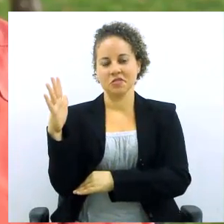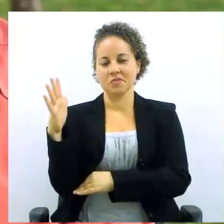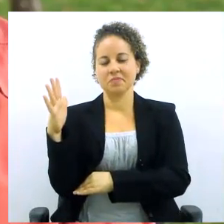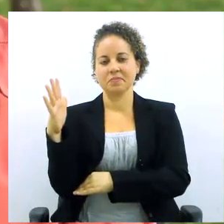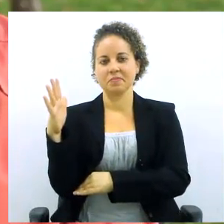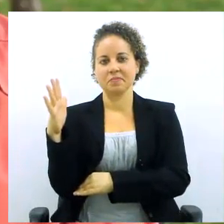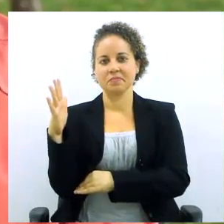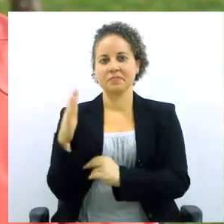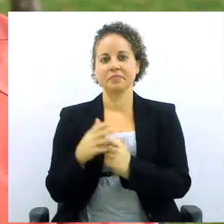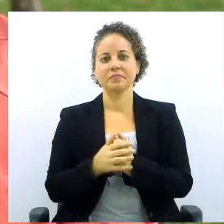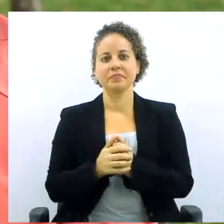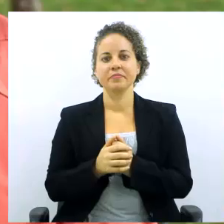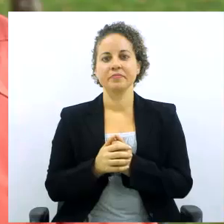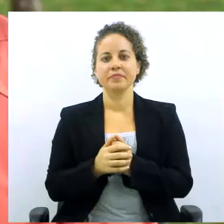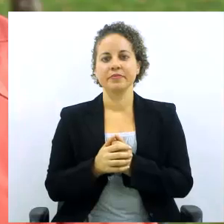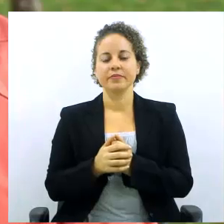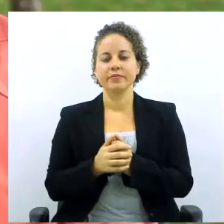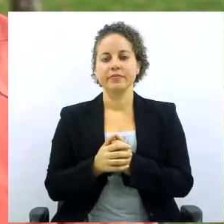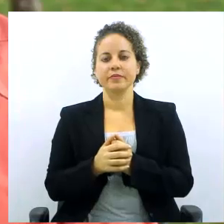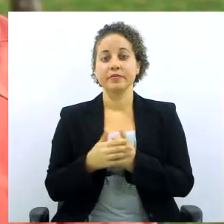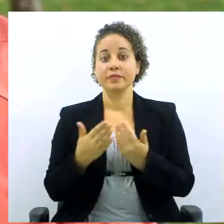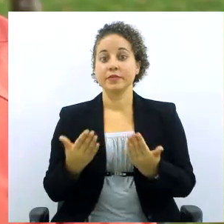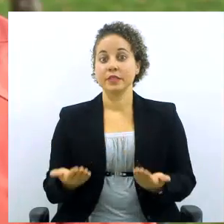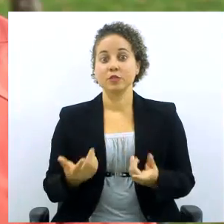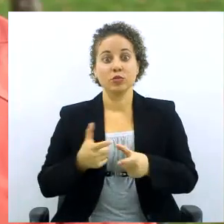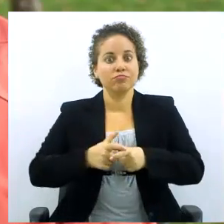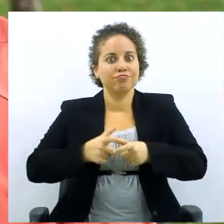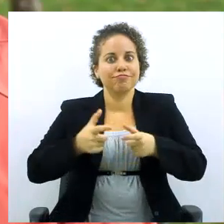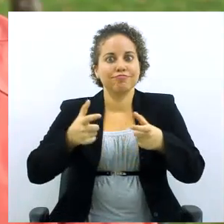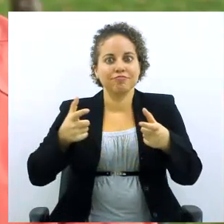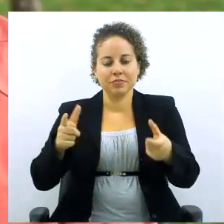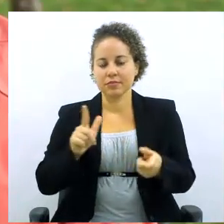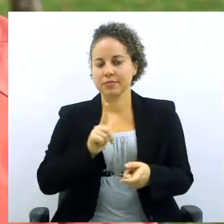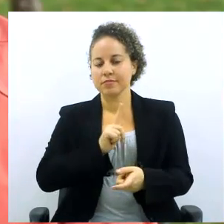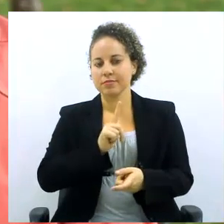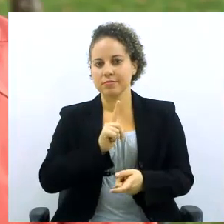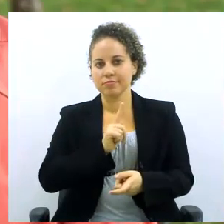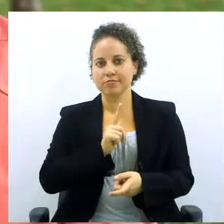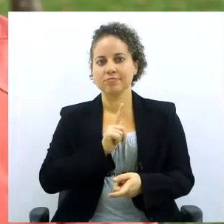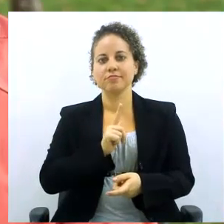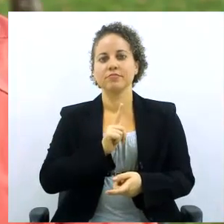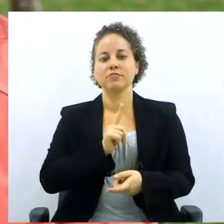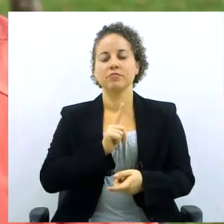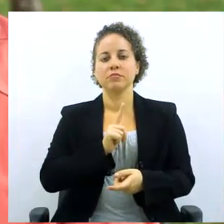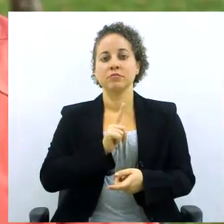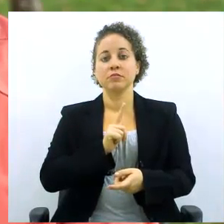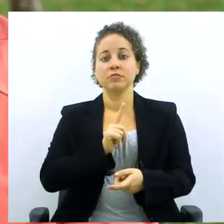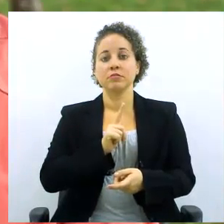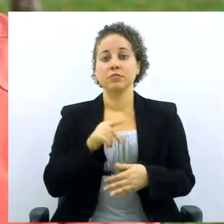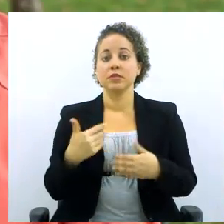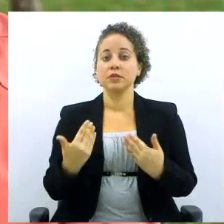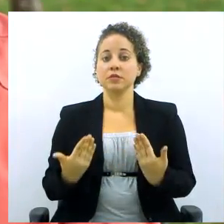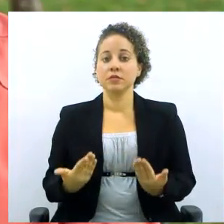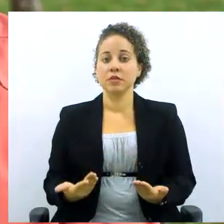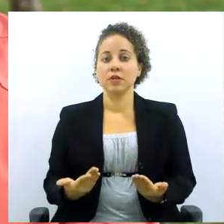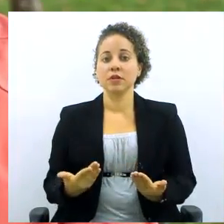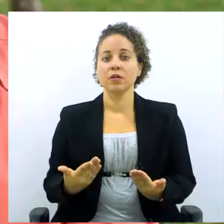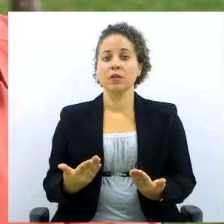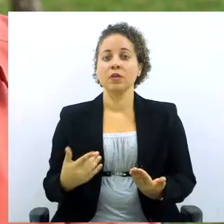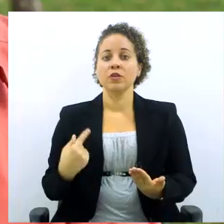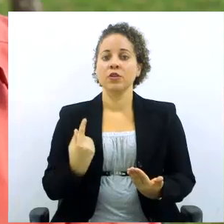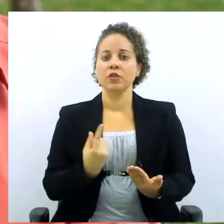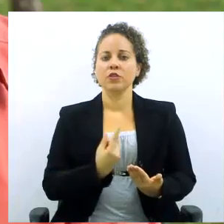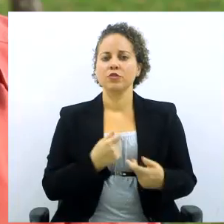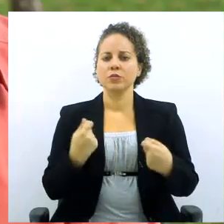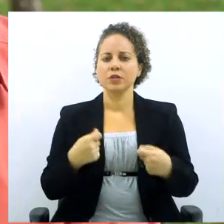naturais. Então, isso é uma coisa muito, muito ampla, né, e a gente tem que